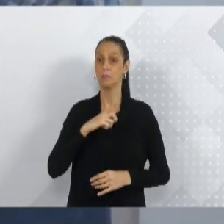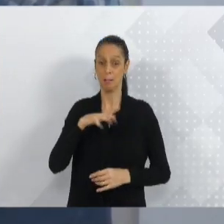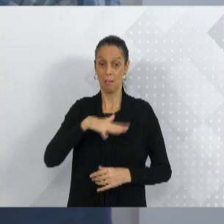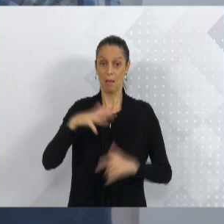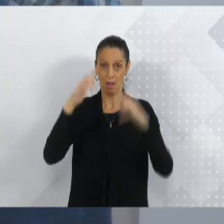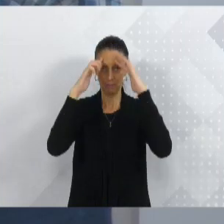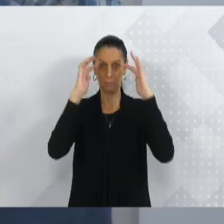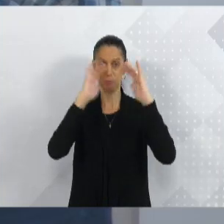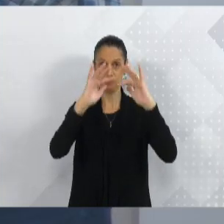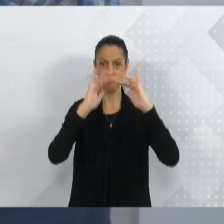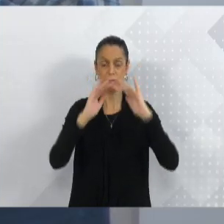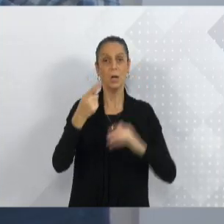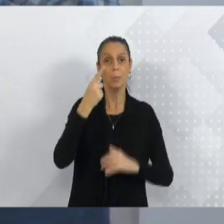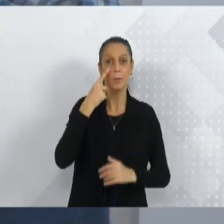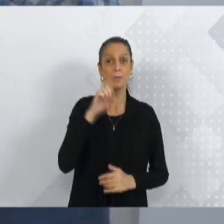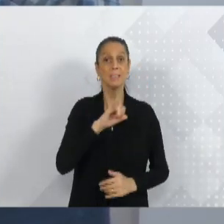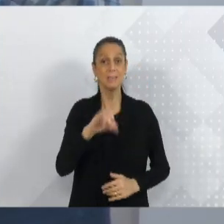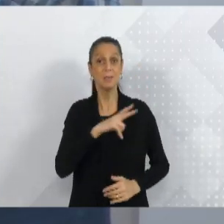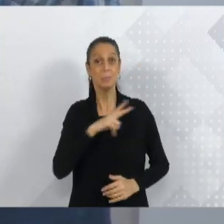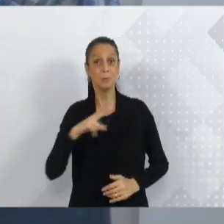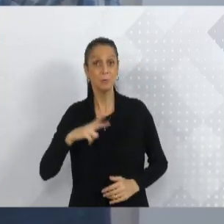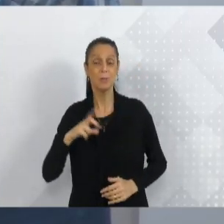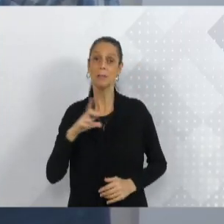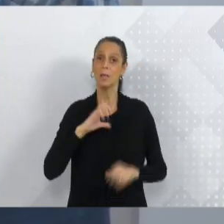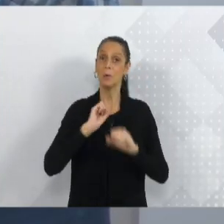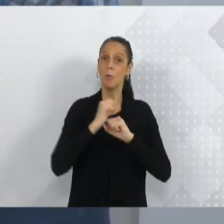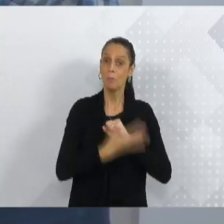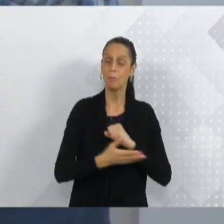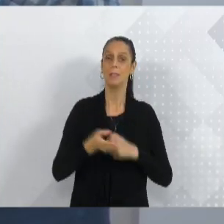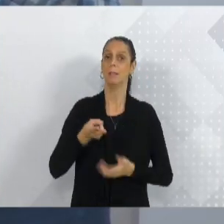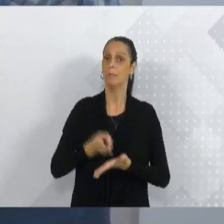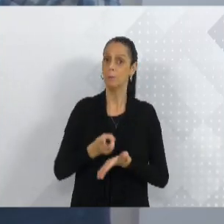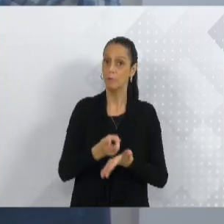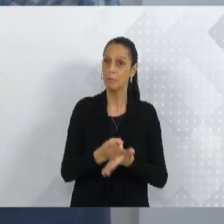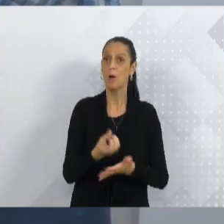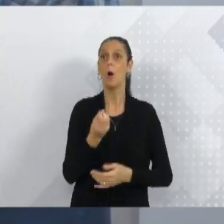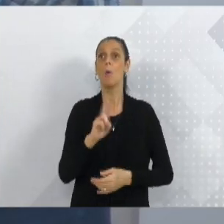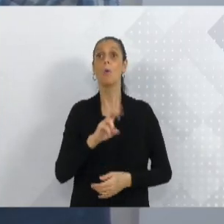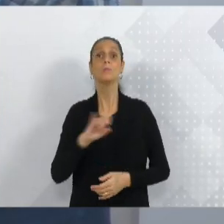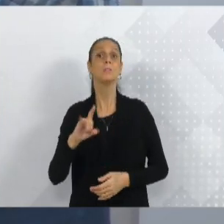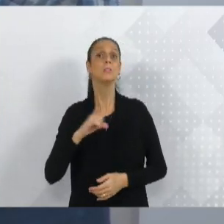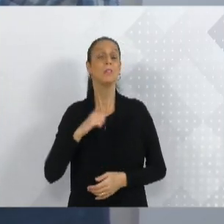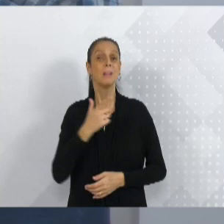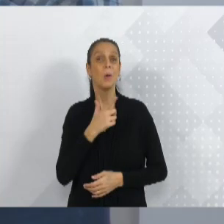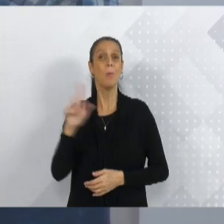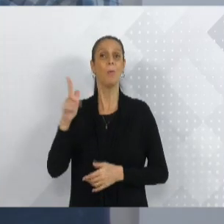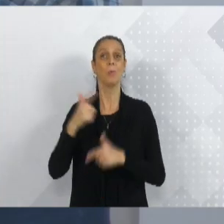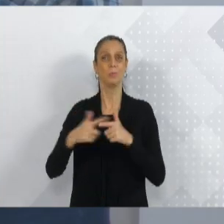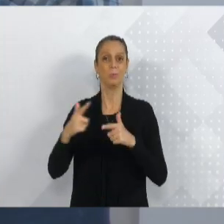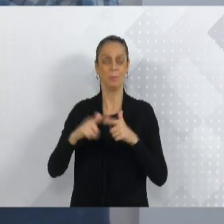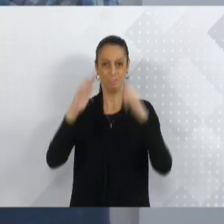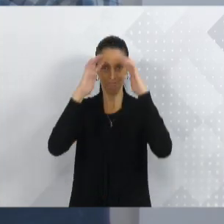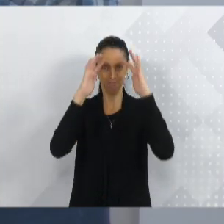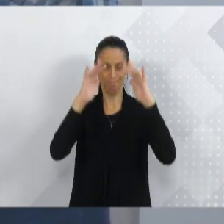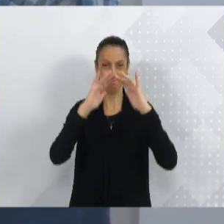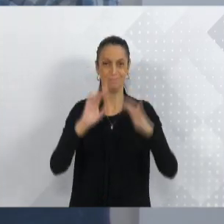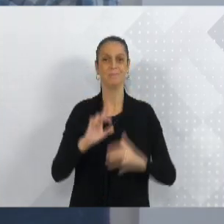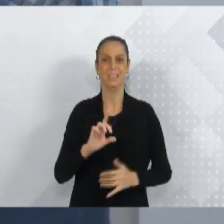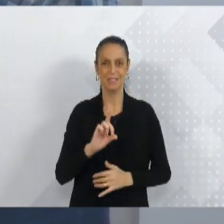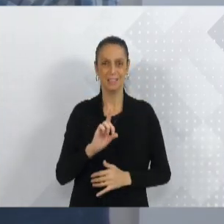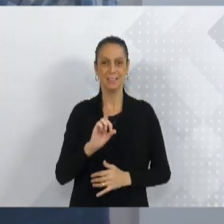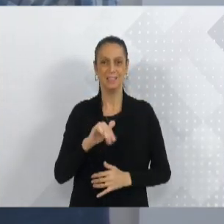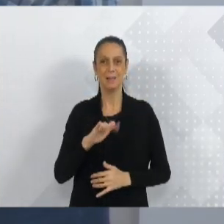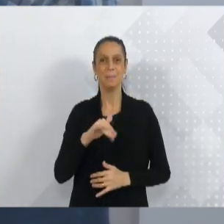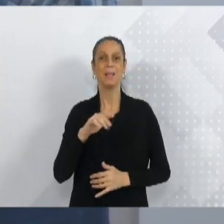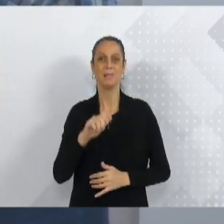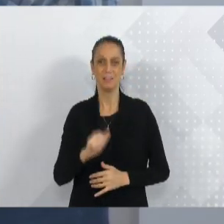neurologia para ver se o paciente tem Covid longa ou se o paciente realmente não tem alguma demência. Então, a gente queria salientar aqui